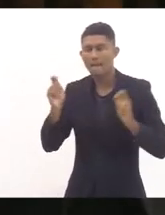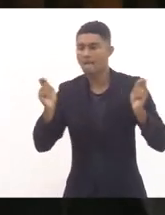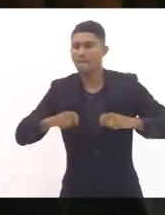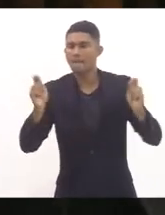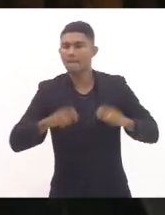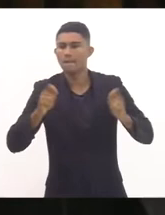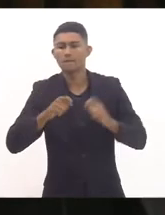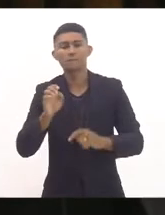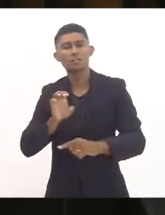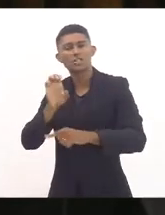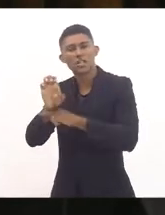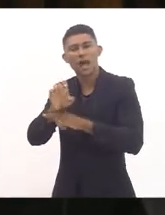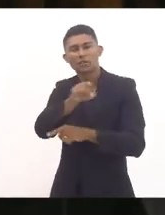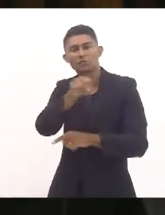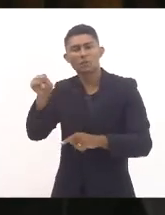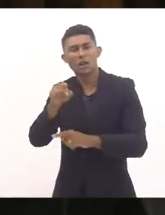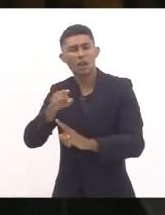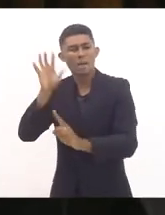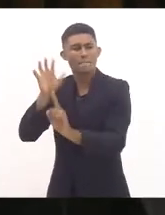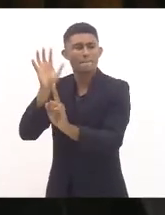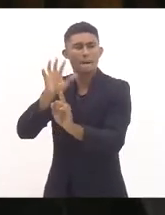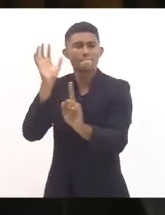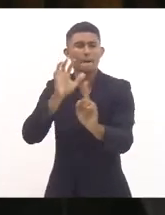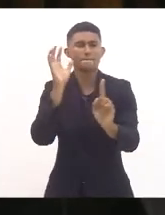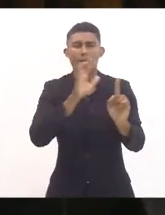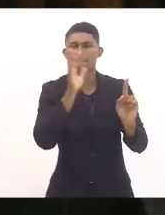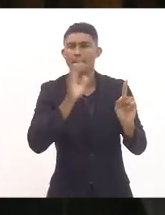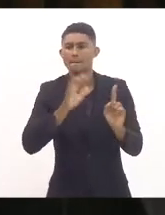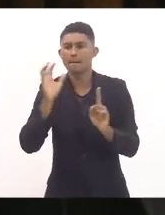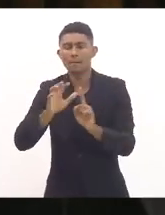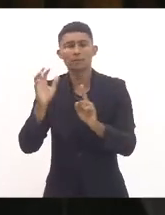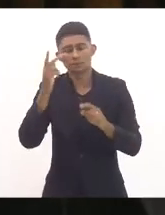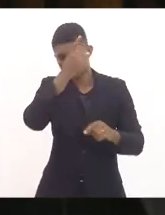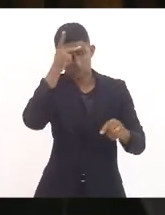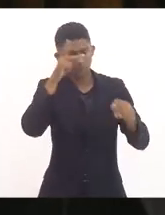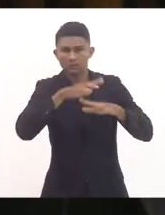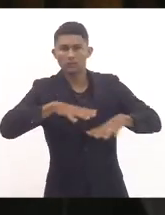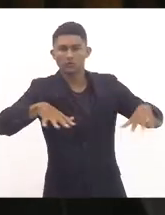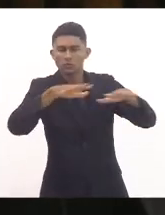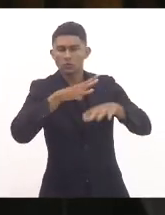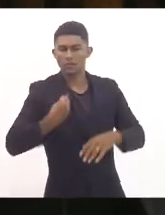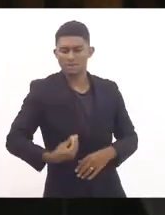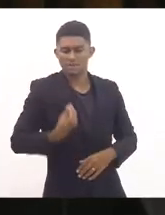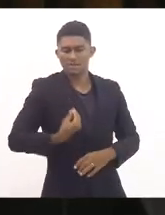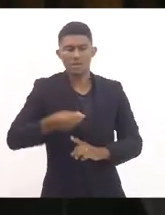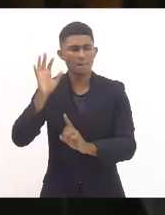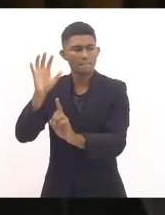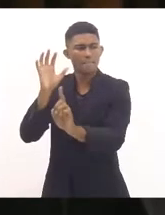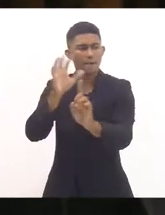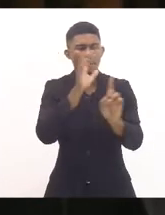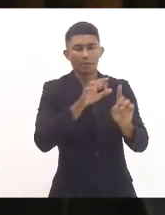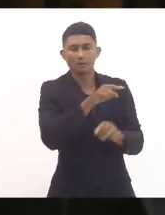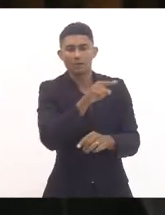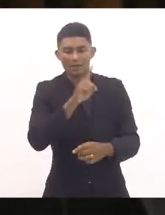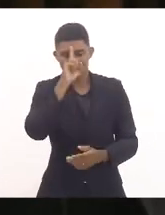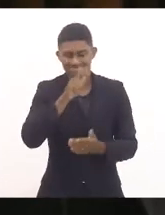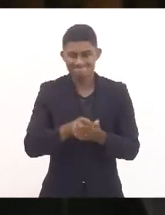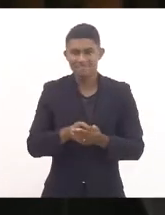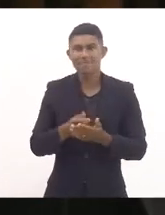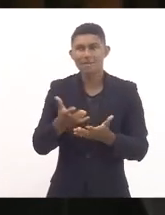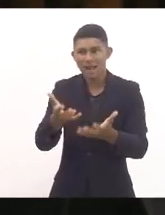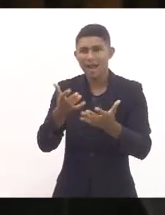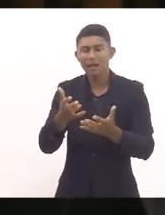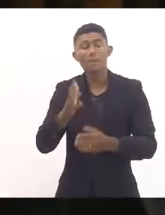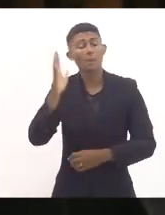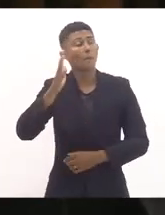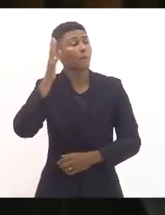tornar o Estado mais paquidérmico, para fazer com que o Estado interfira mais ainda na vida das pessoas, eles vêm e fazem o discurso